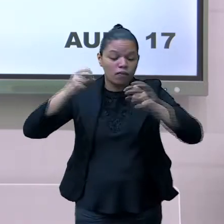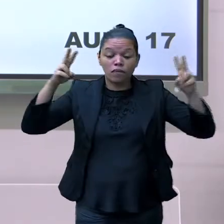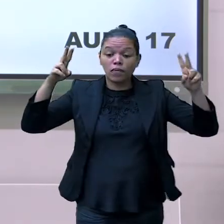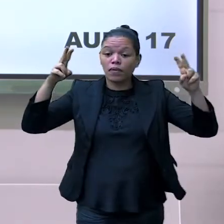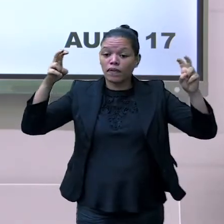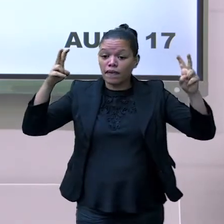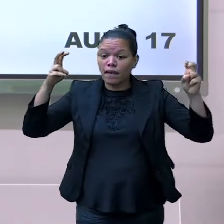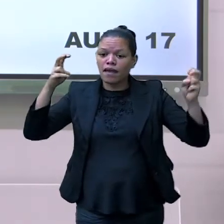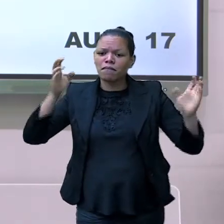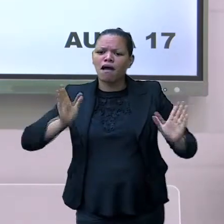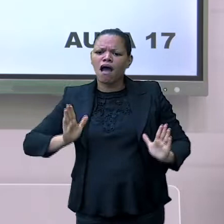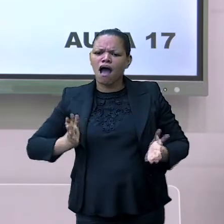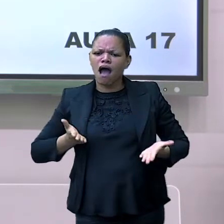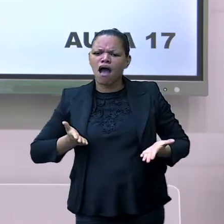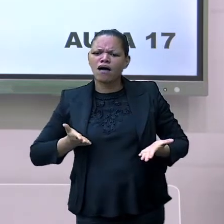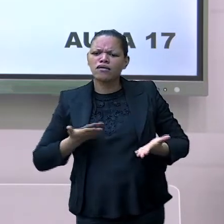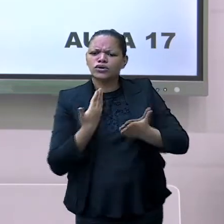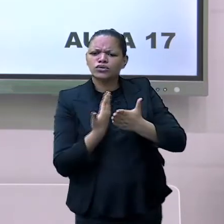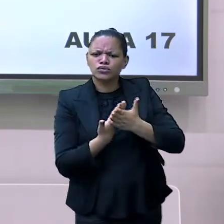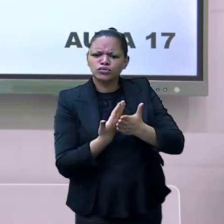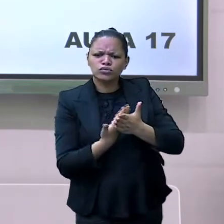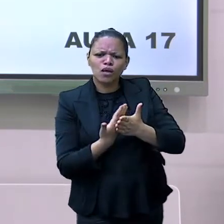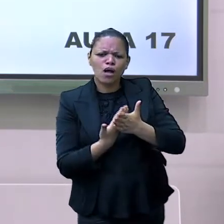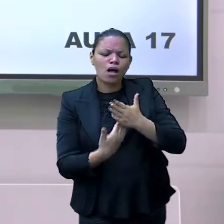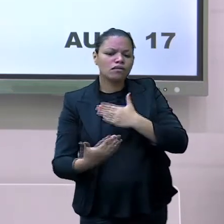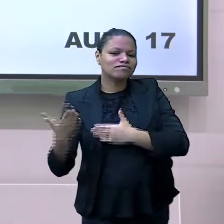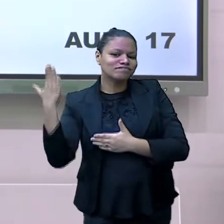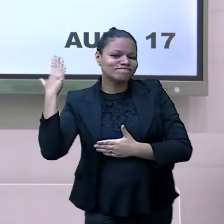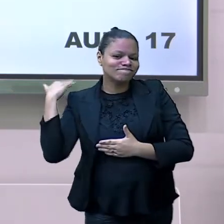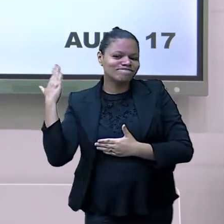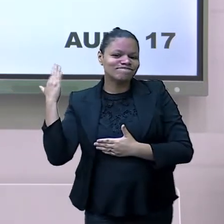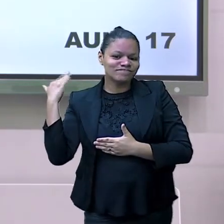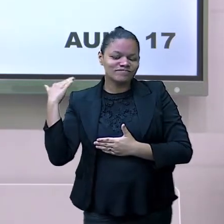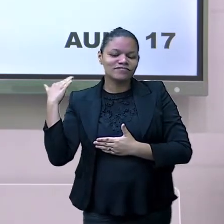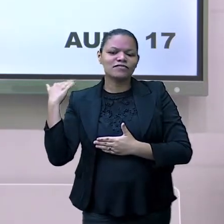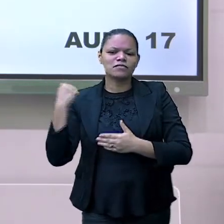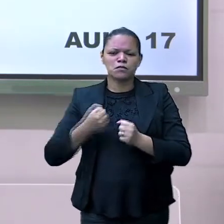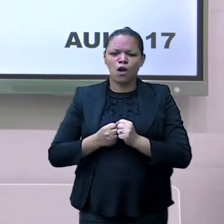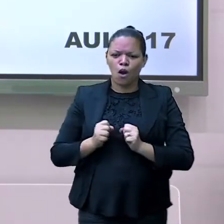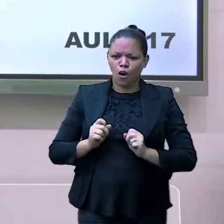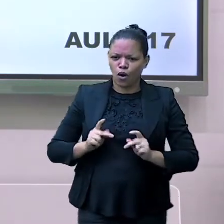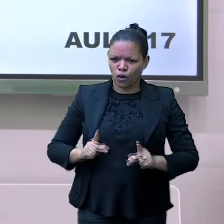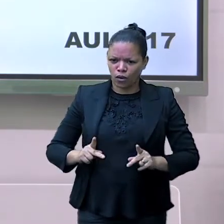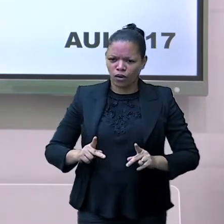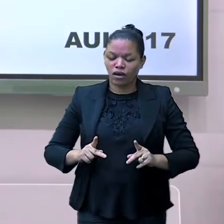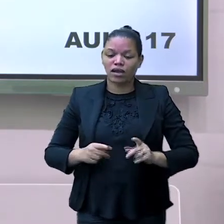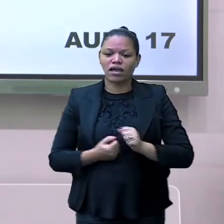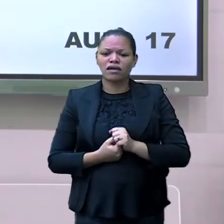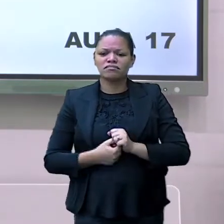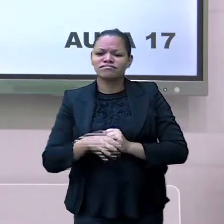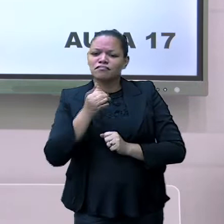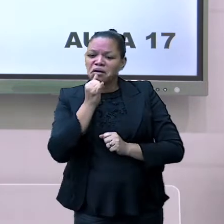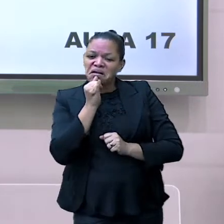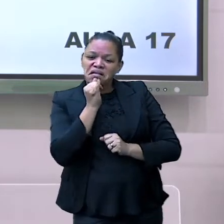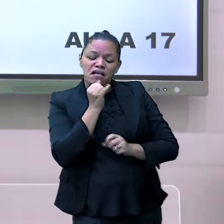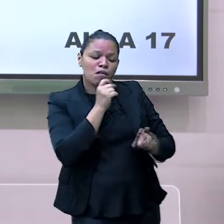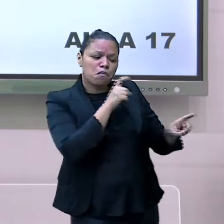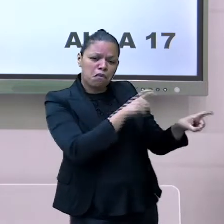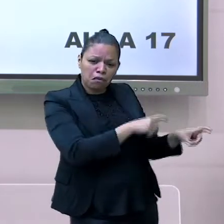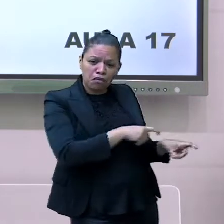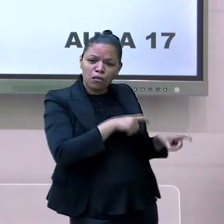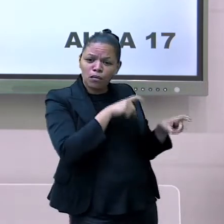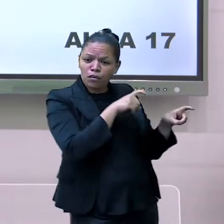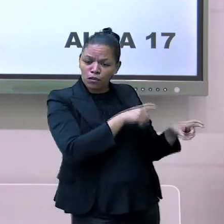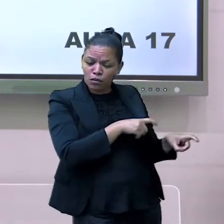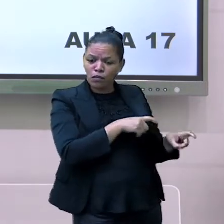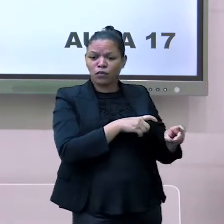sobre agroindústria, indústria, agropecuária, pecuária, hoje nós vamos ver que o Brasil